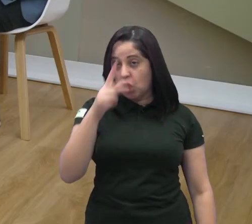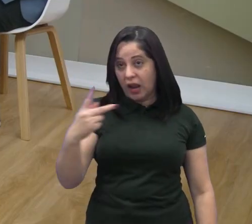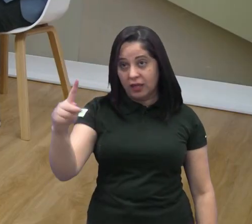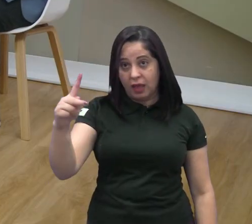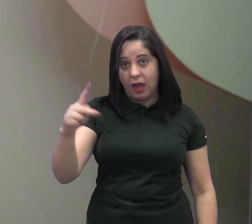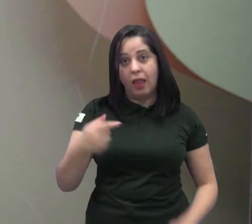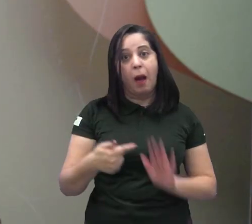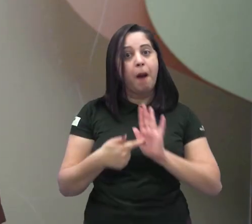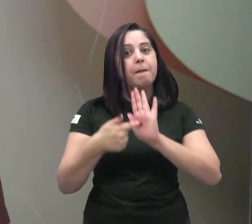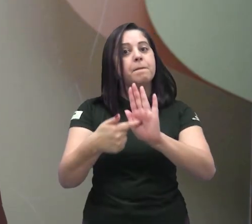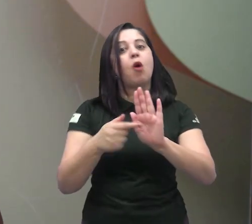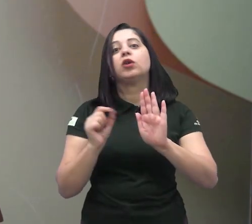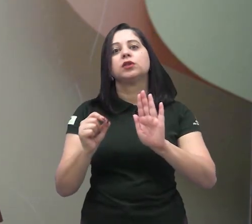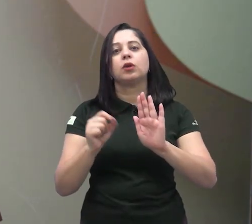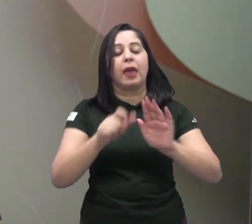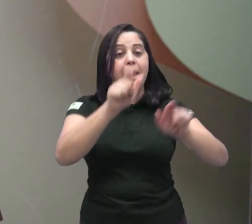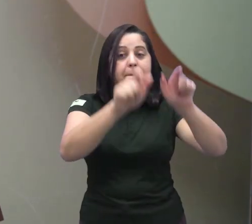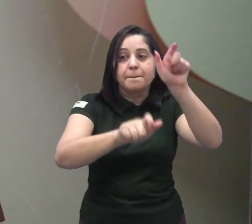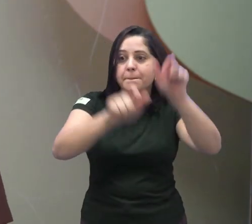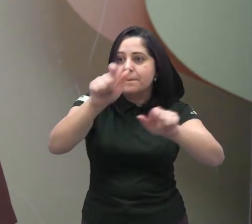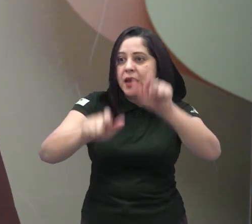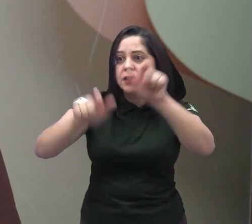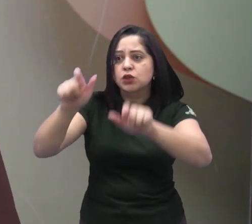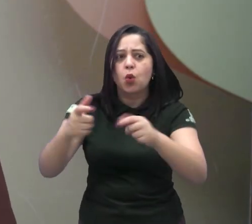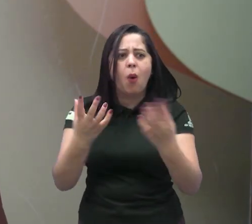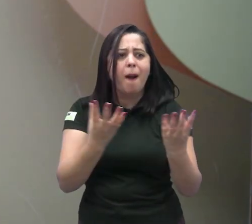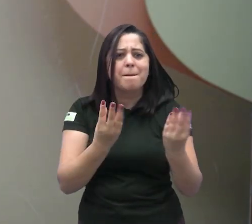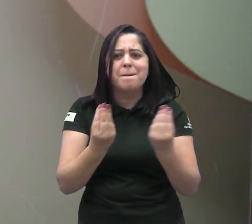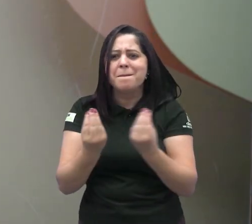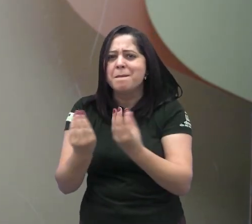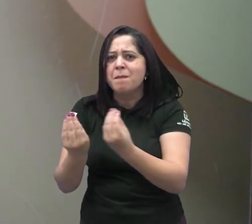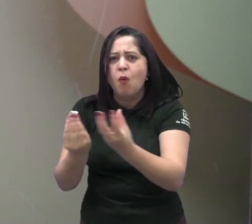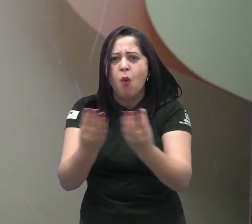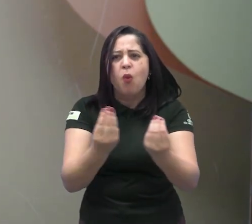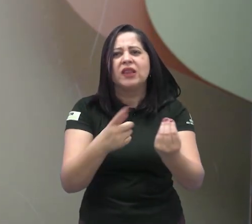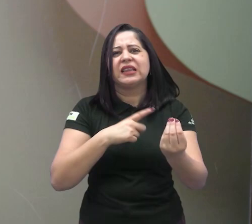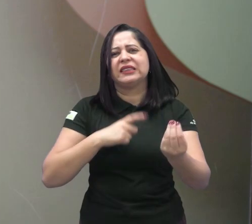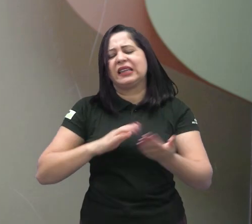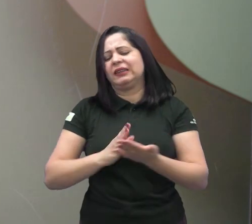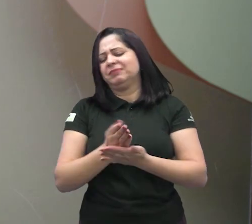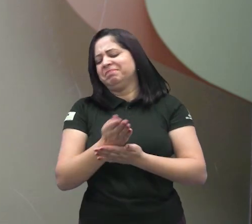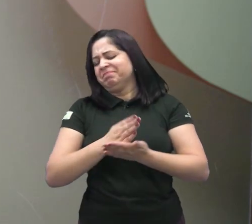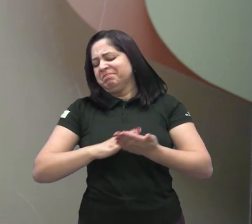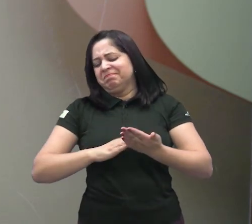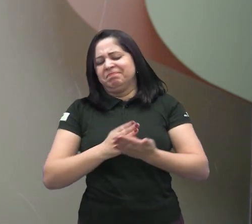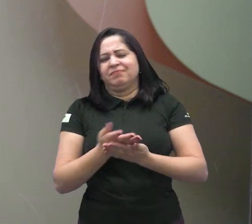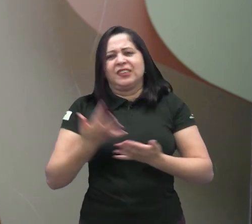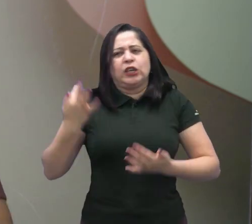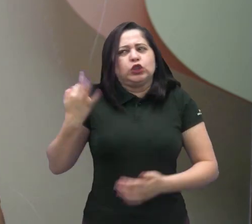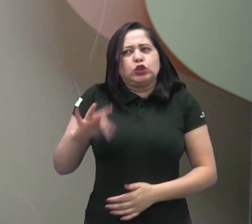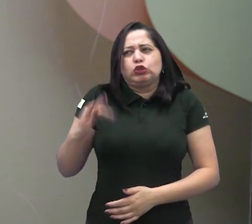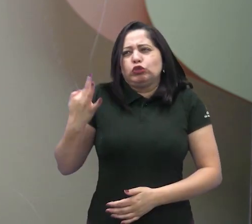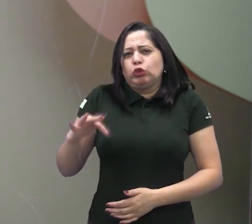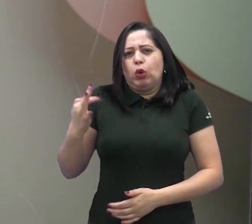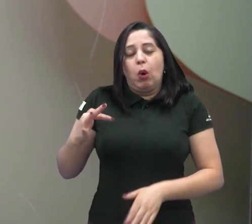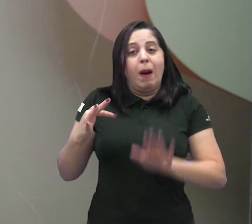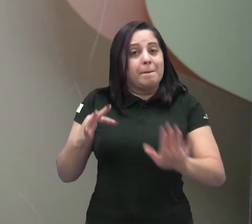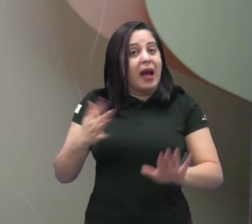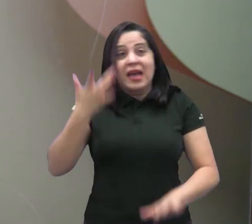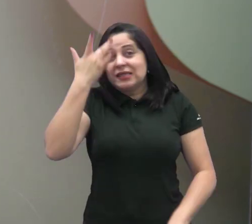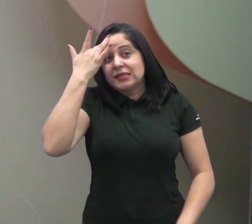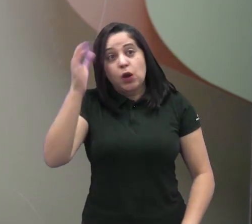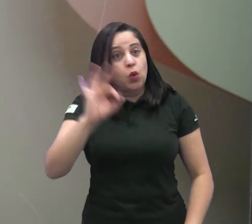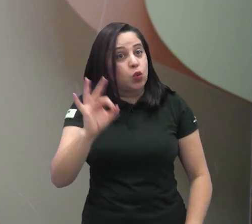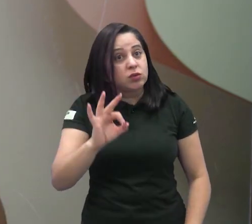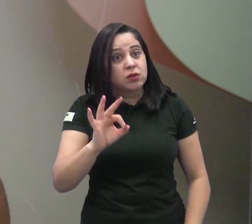Olha só, gente, a história da Fernanda mostra que muitas pessoas convivem com dores, desconfortos durante anos,